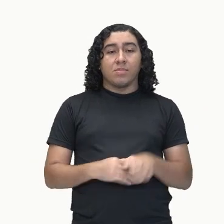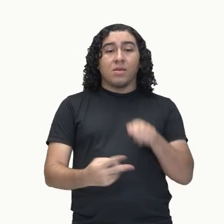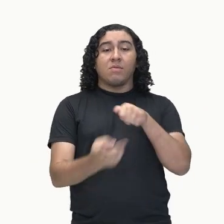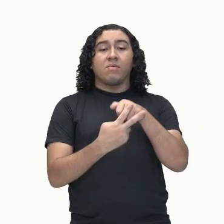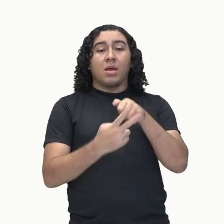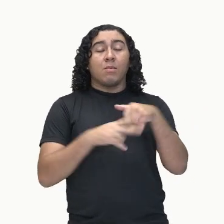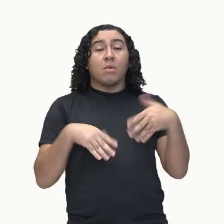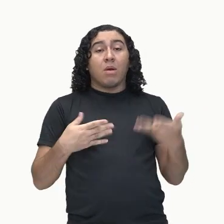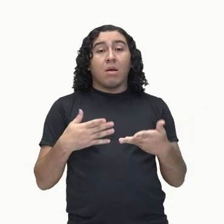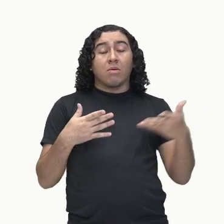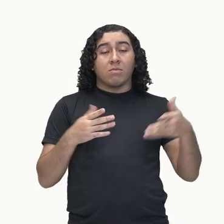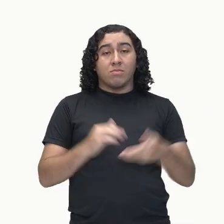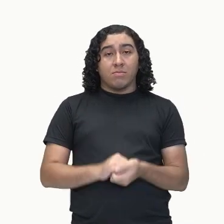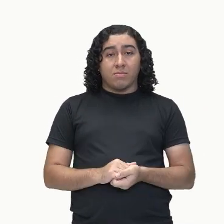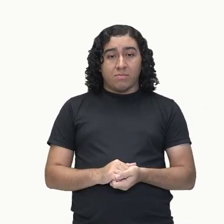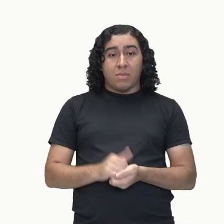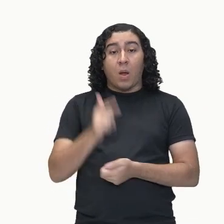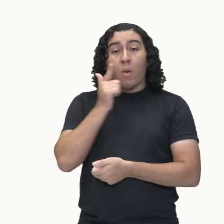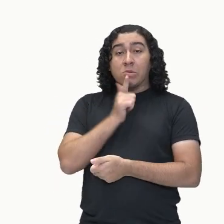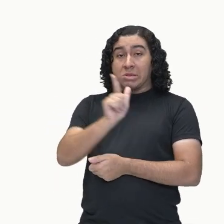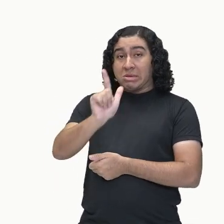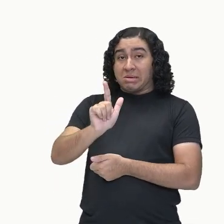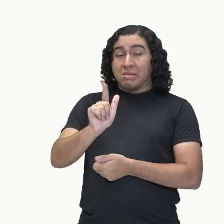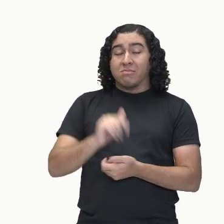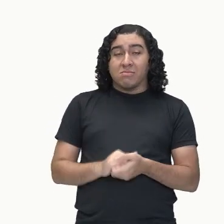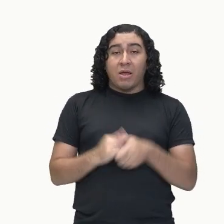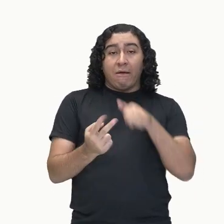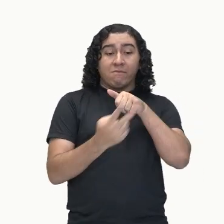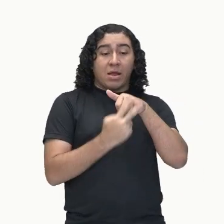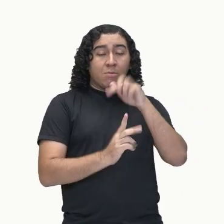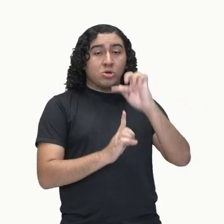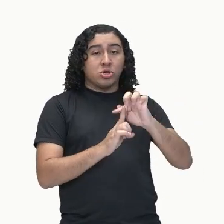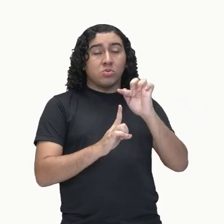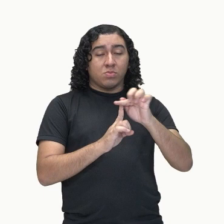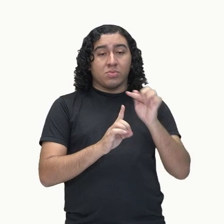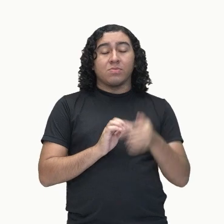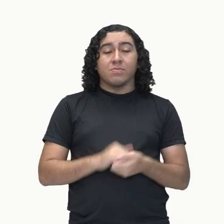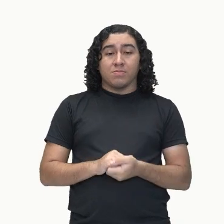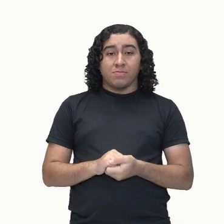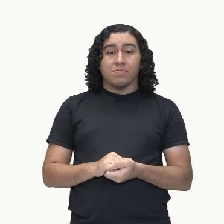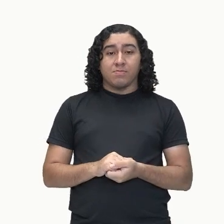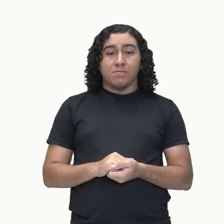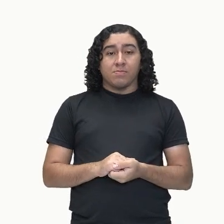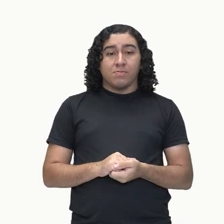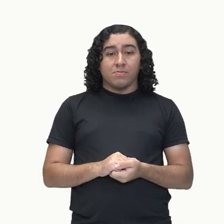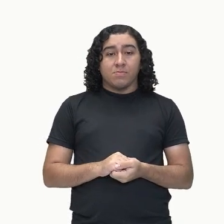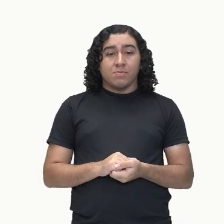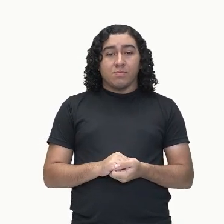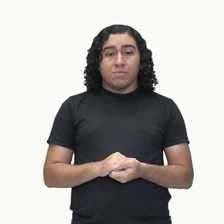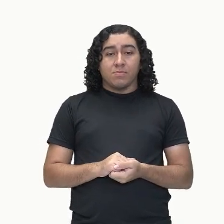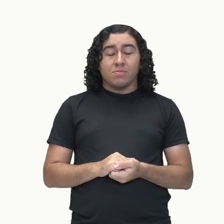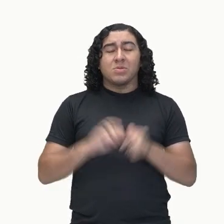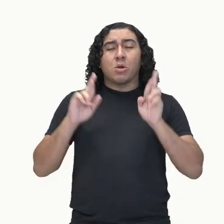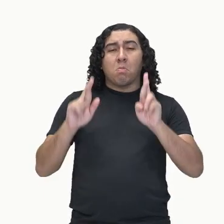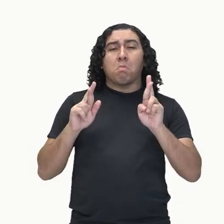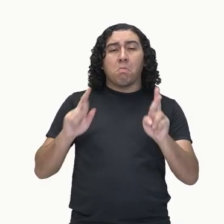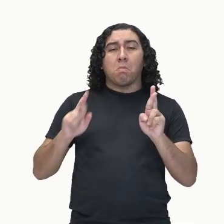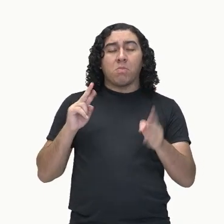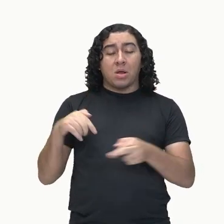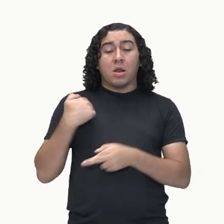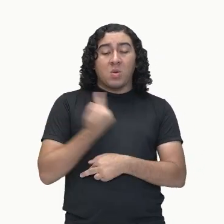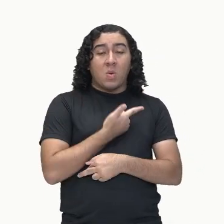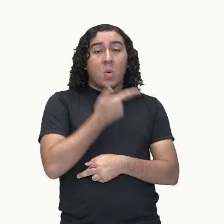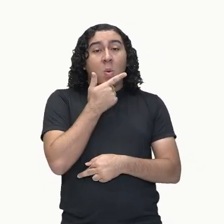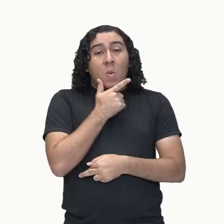verbo conseguir conseguir é um verbo irregular né tomara que em português consigamos no